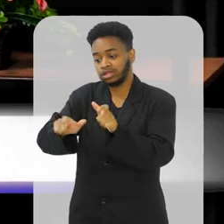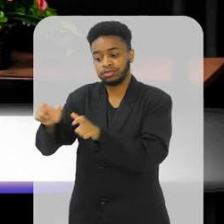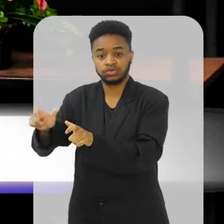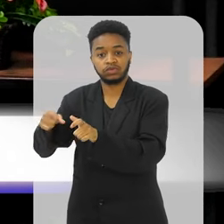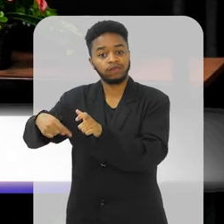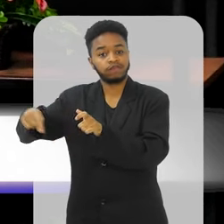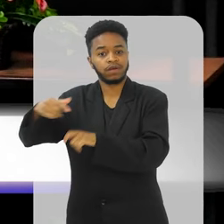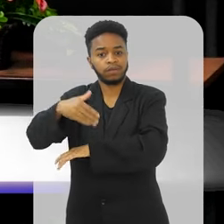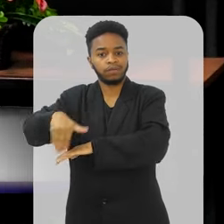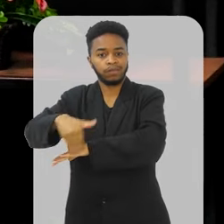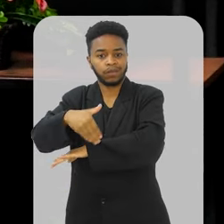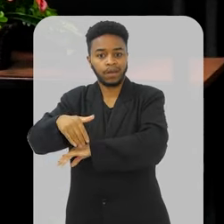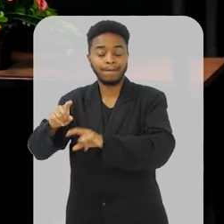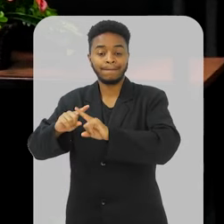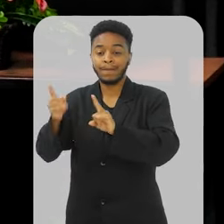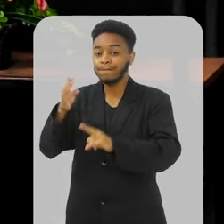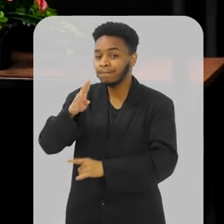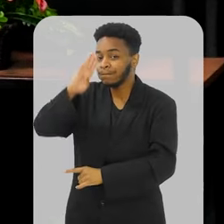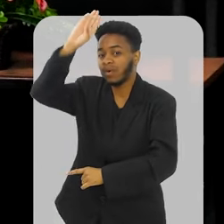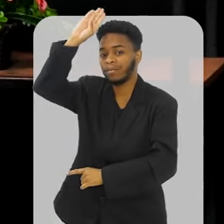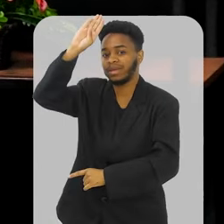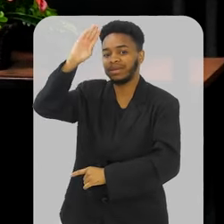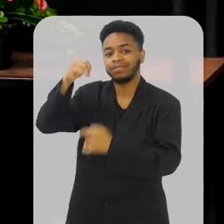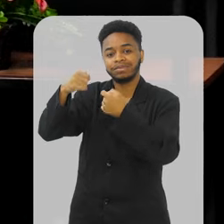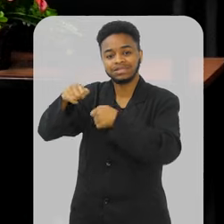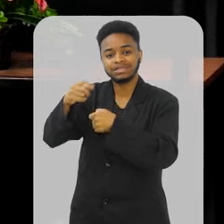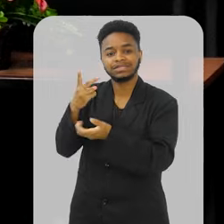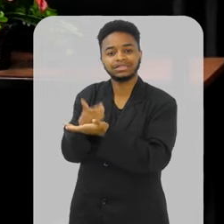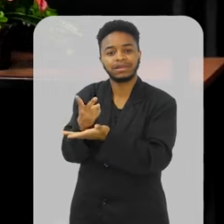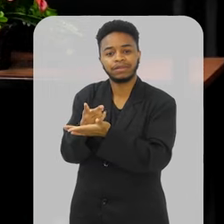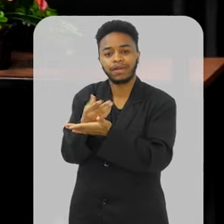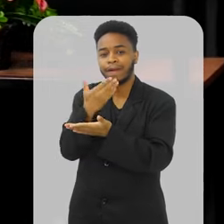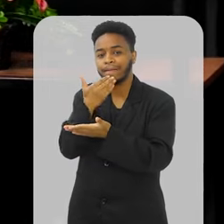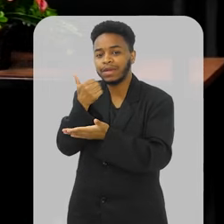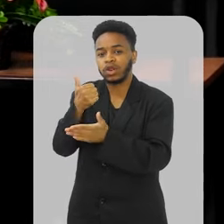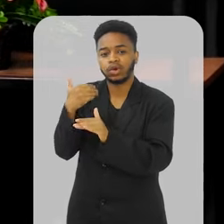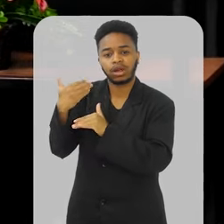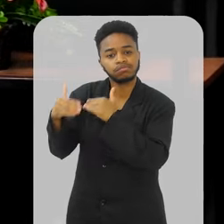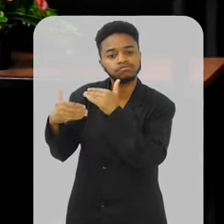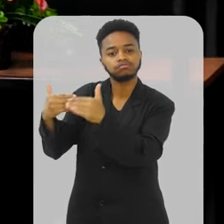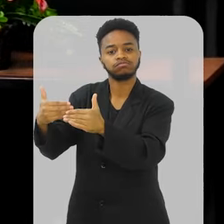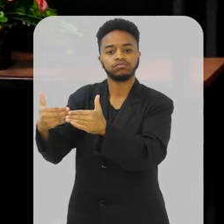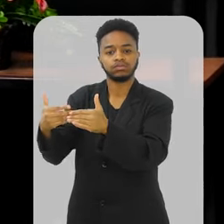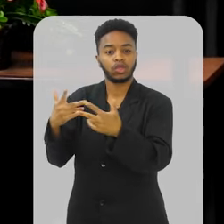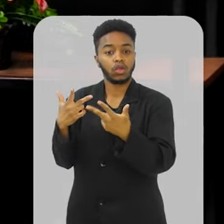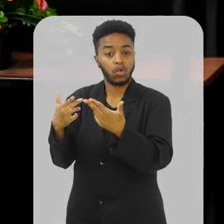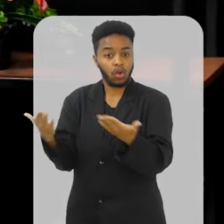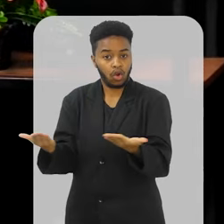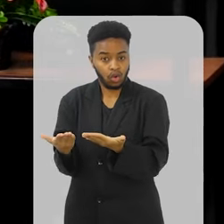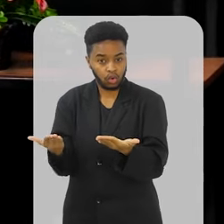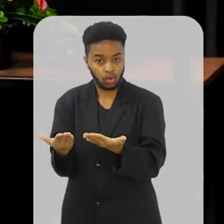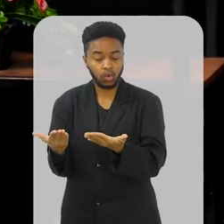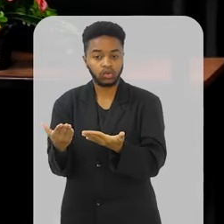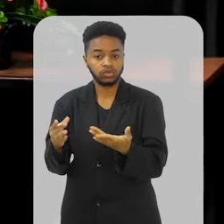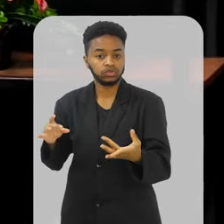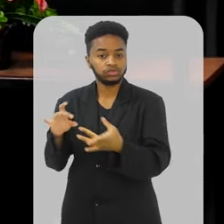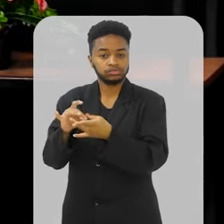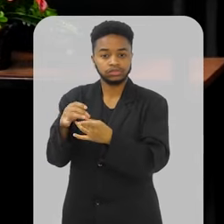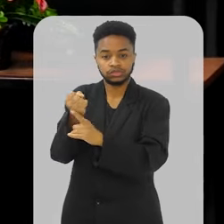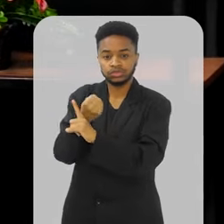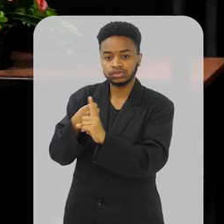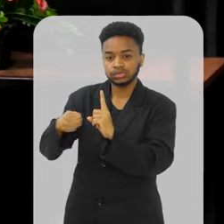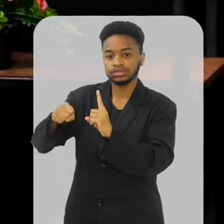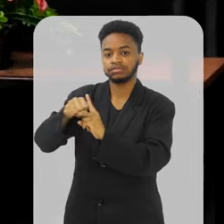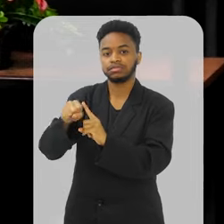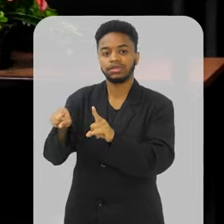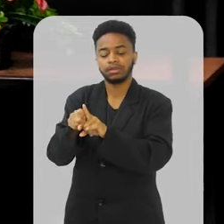heróis e pro nosso bombeiro cada vez mais né ele atingir esse patamar que ele atinge hoje é diante de